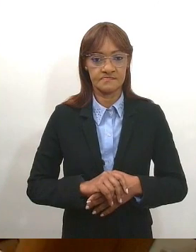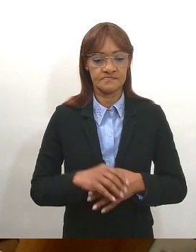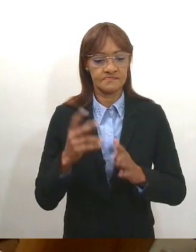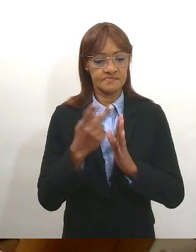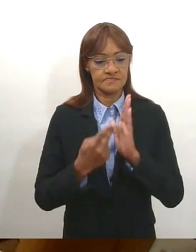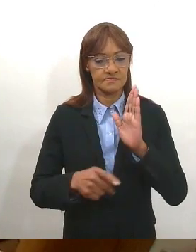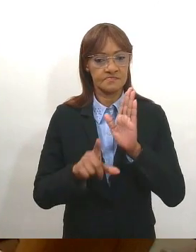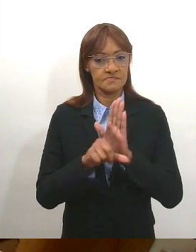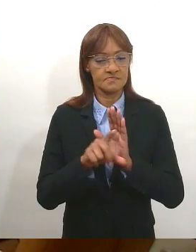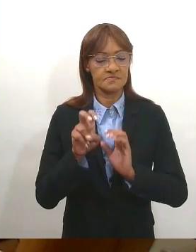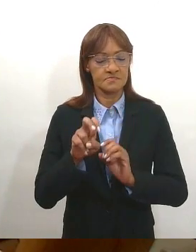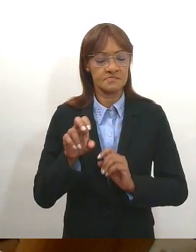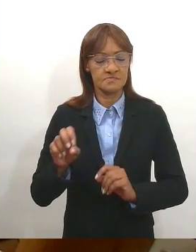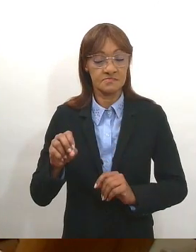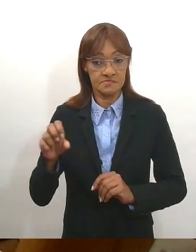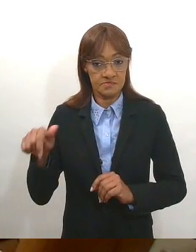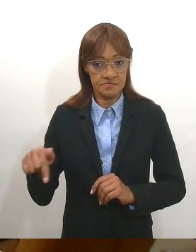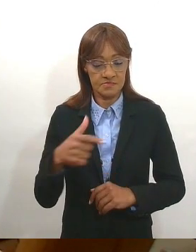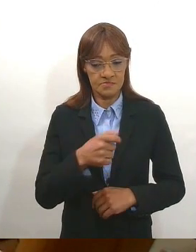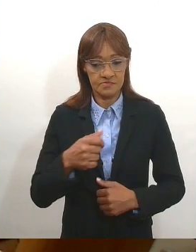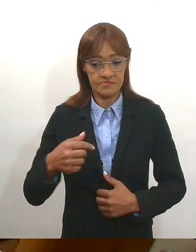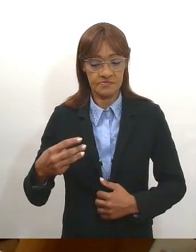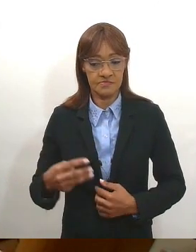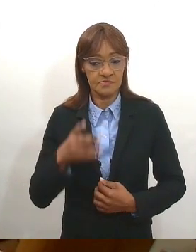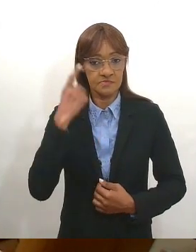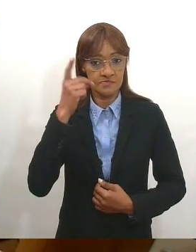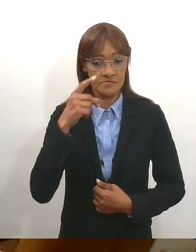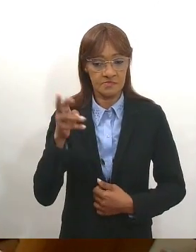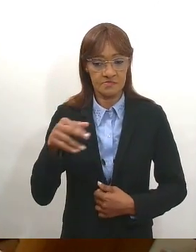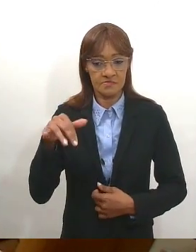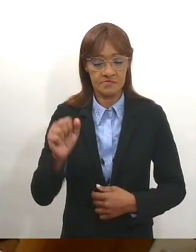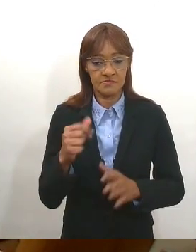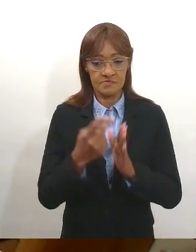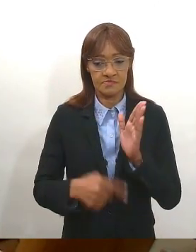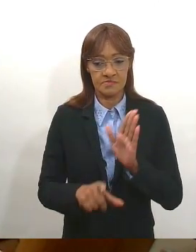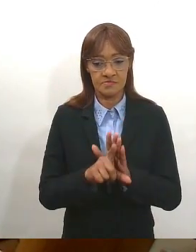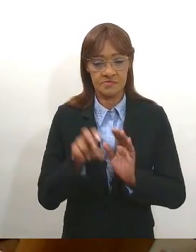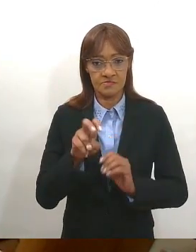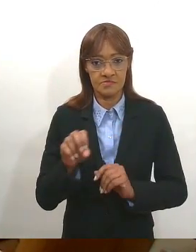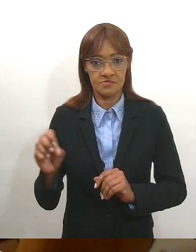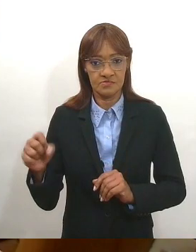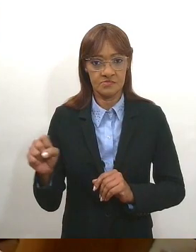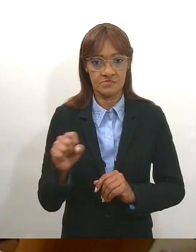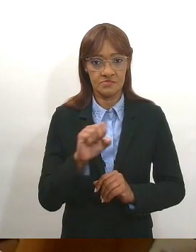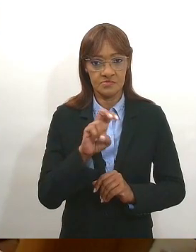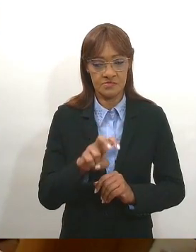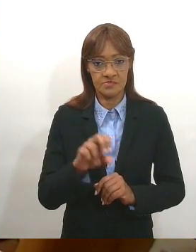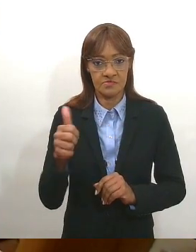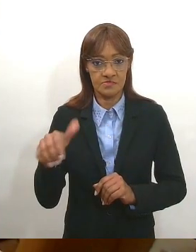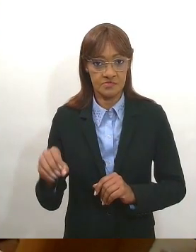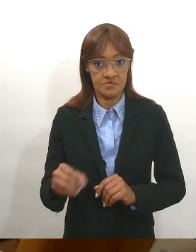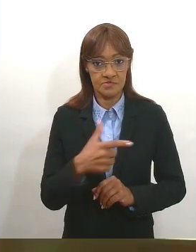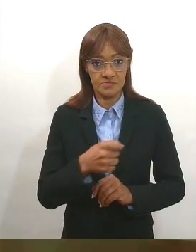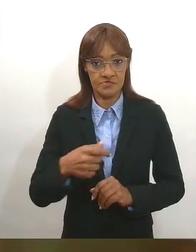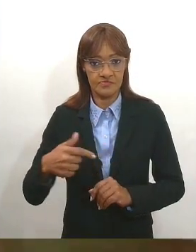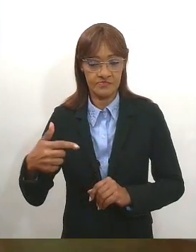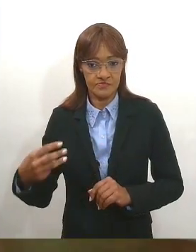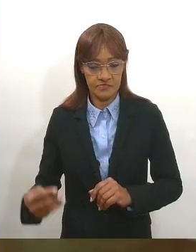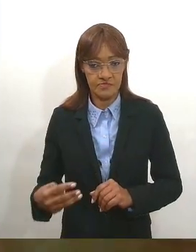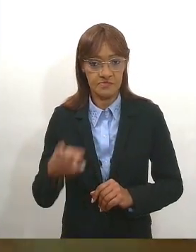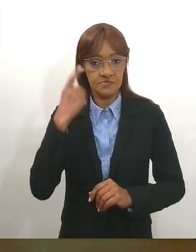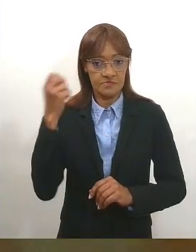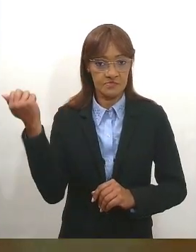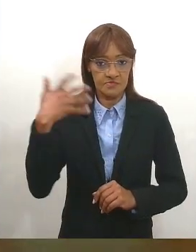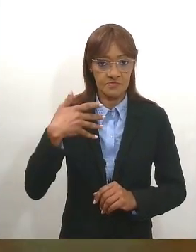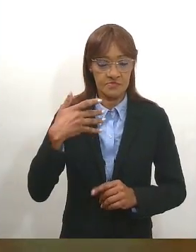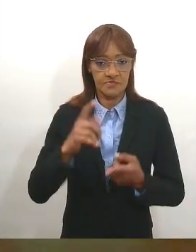Marcos Oliveira. Projeto de lei número 508/510/2023, de autoria da deputada Linda Brasil. Projeto de resolução número 83